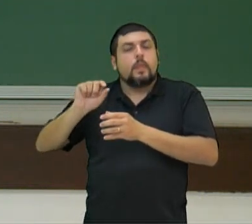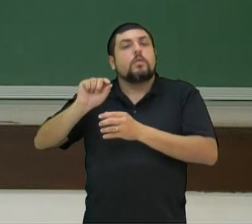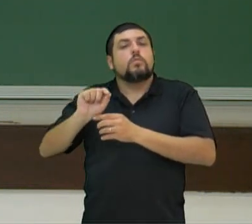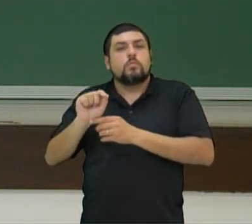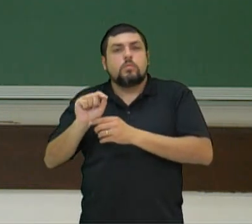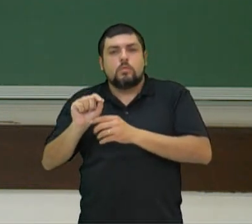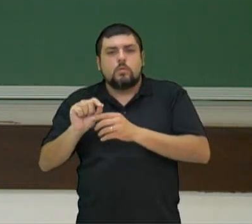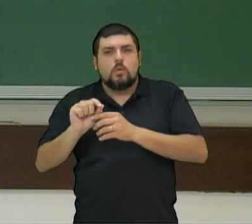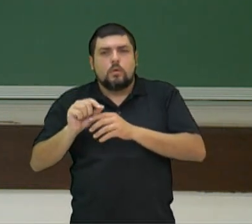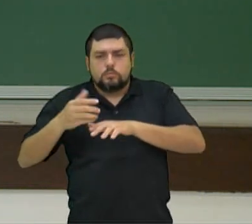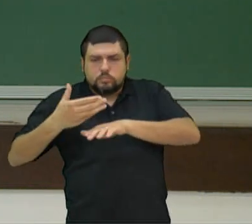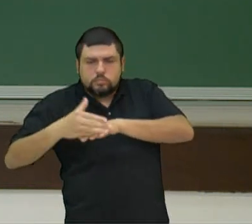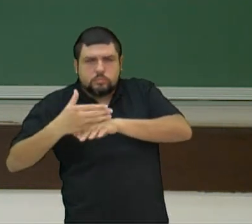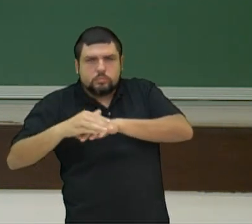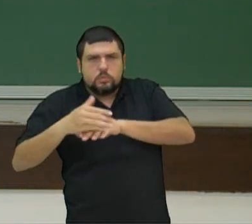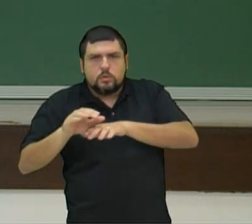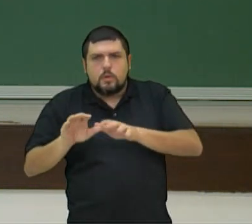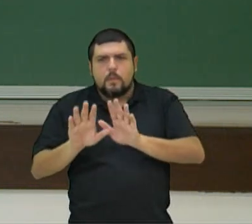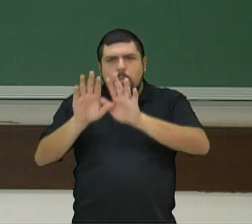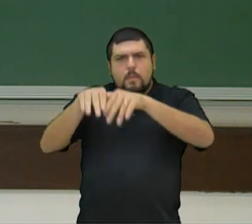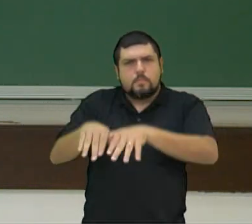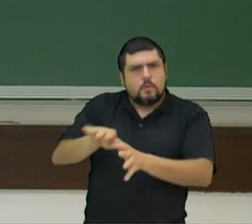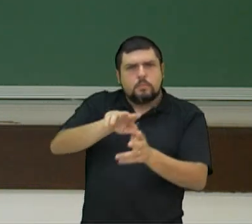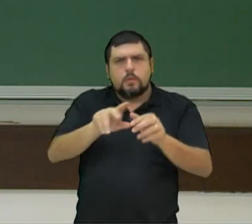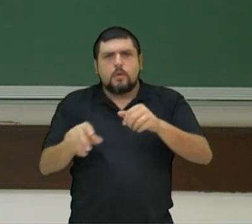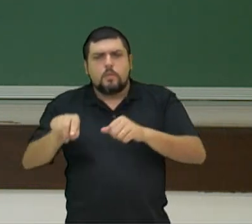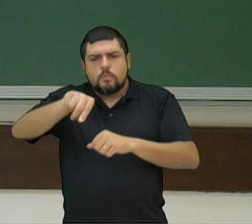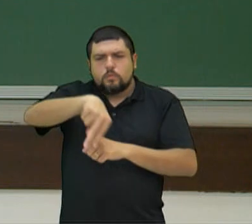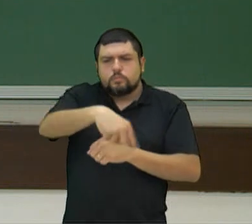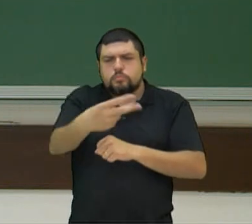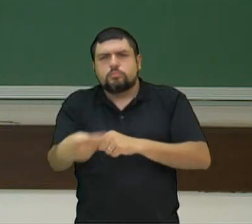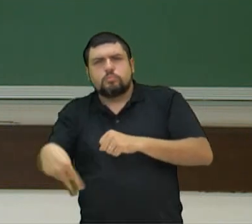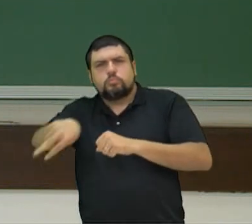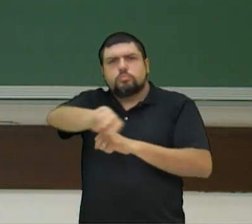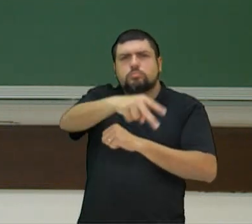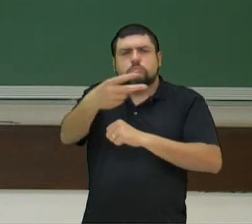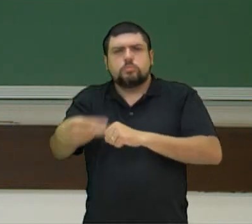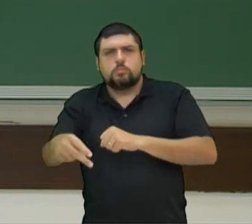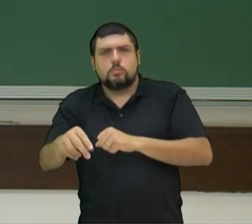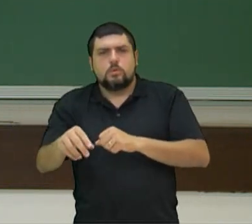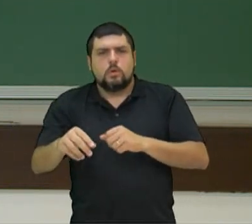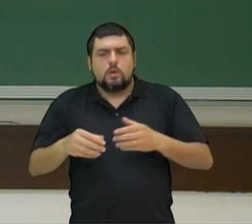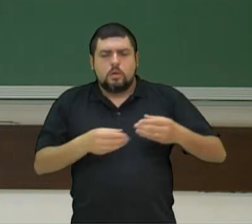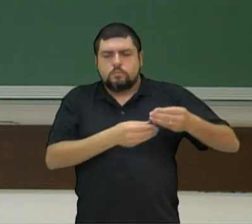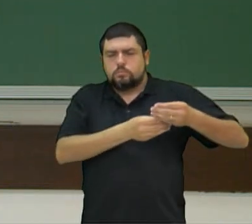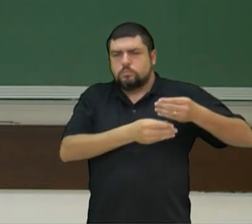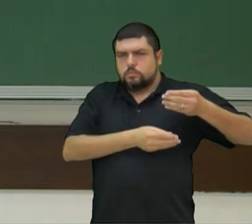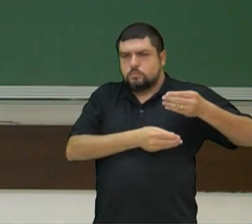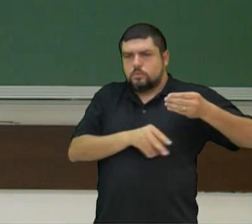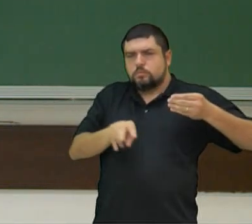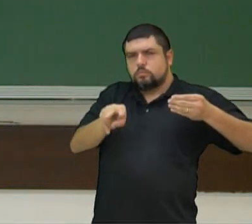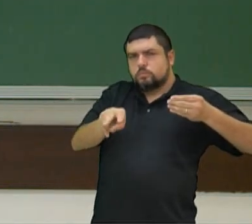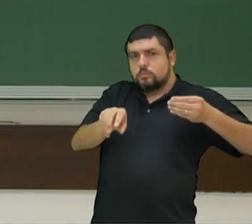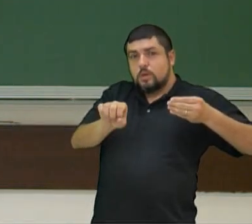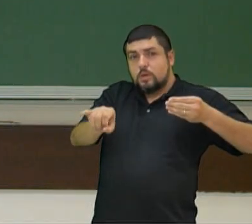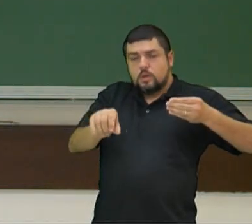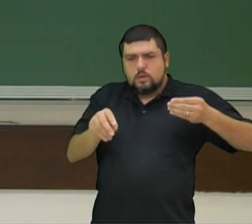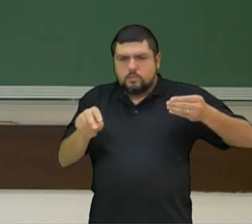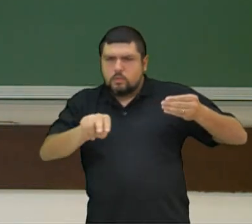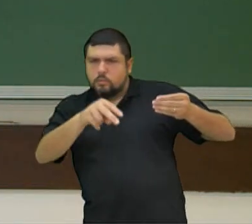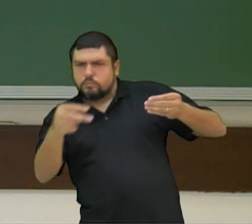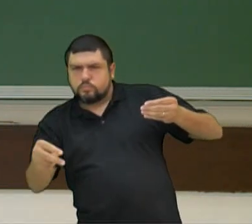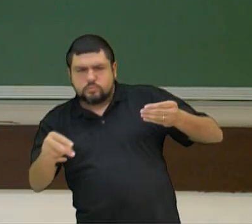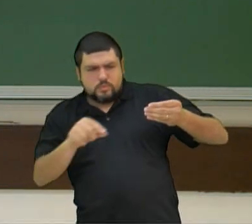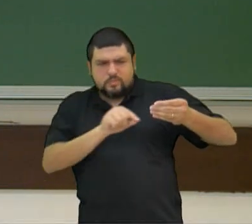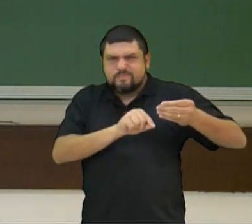movimentos obrigatórios têm que aparecer na sua rotina. Se ele não executar algum movimento, a nota dele